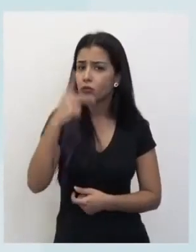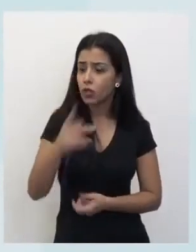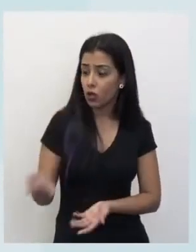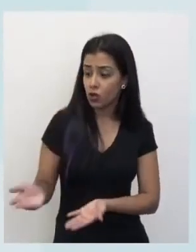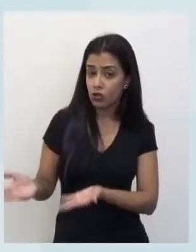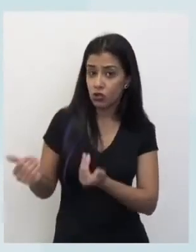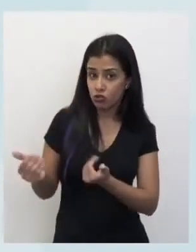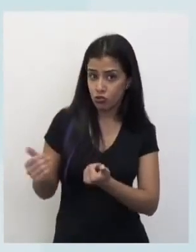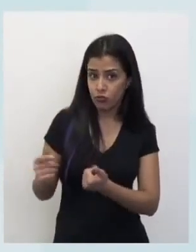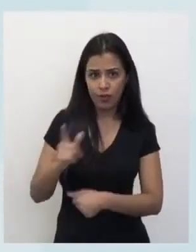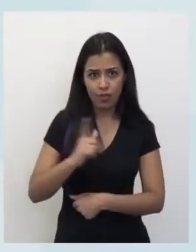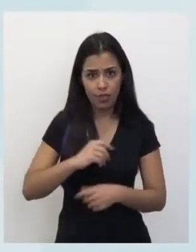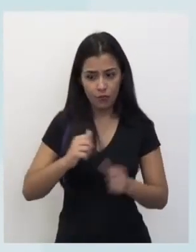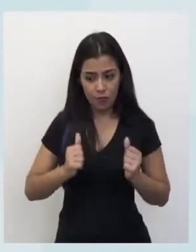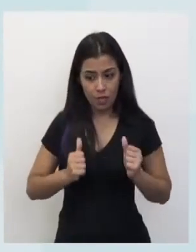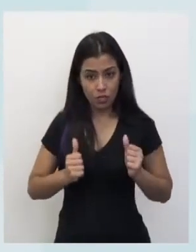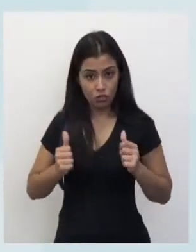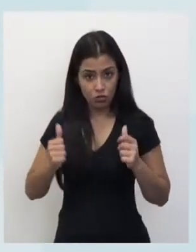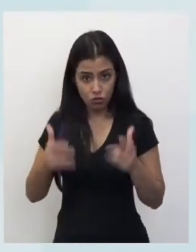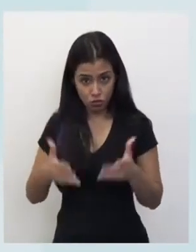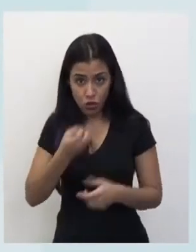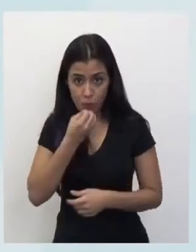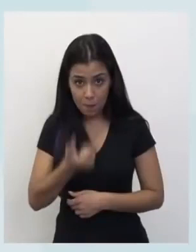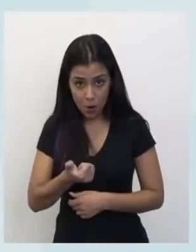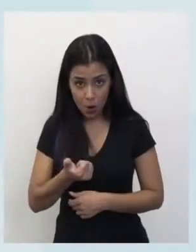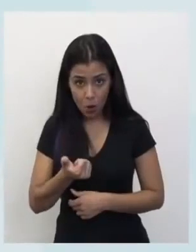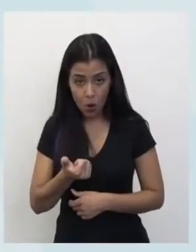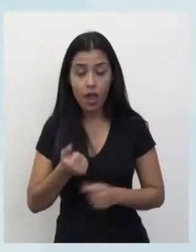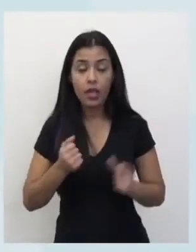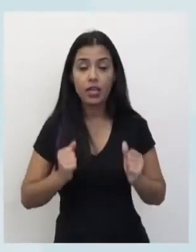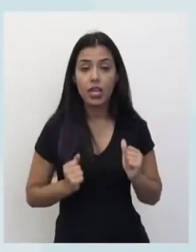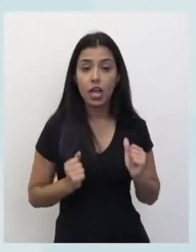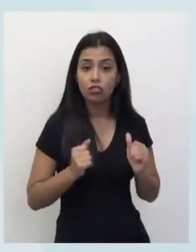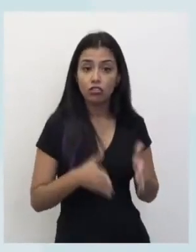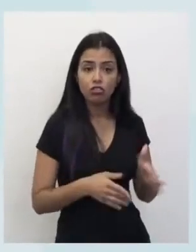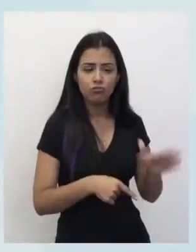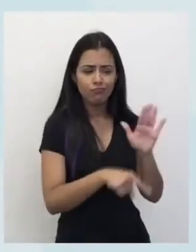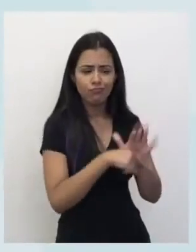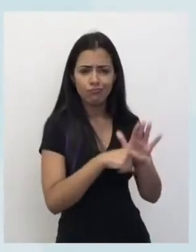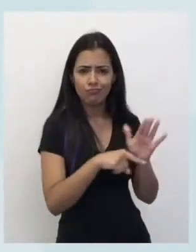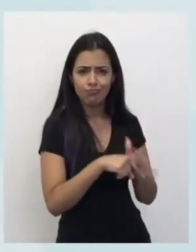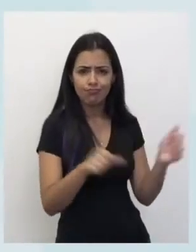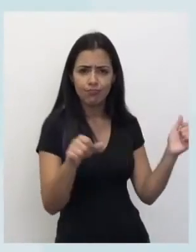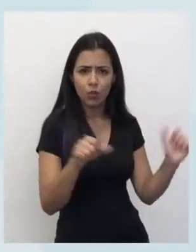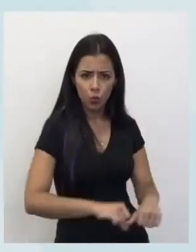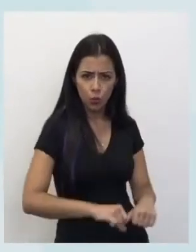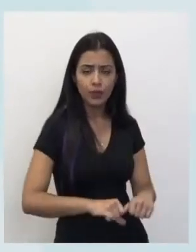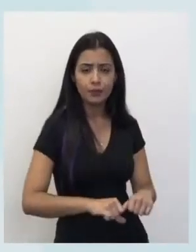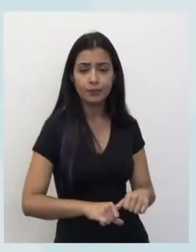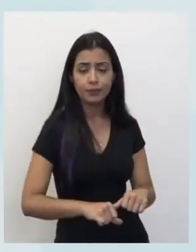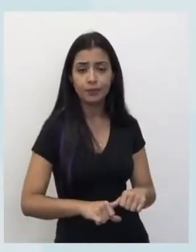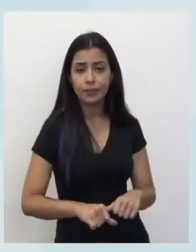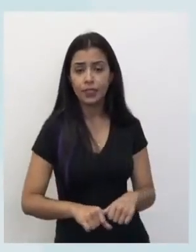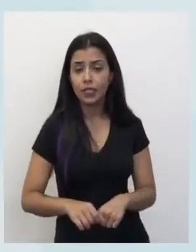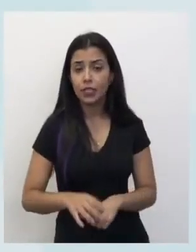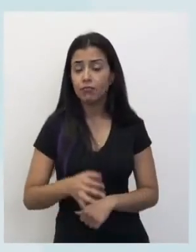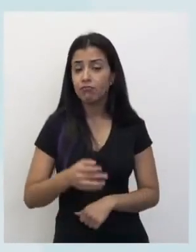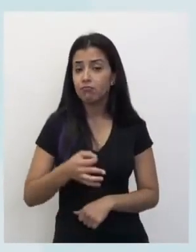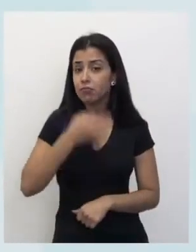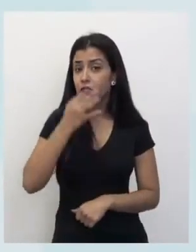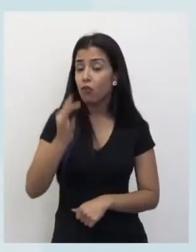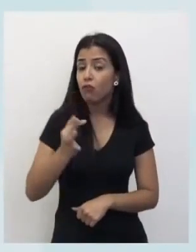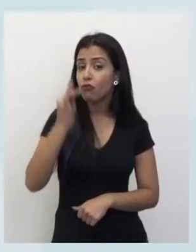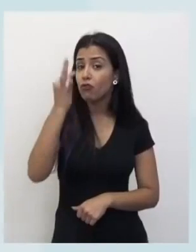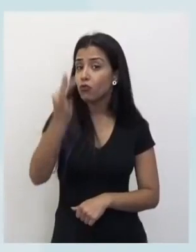atitude positiva e também aquele que tomou a atitude negativa, como que será o comportamento dele no futuro e